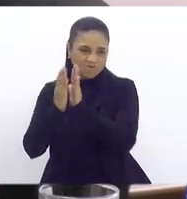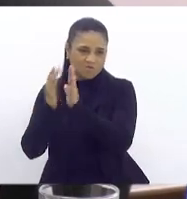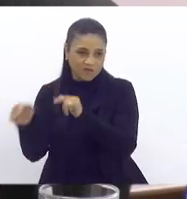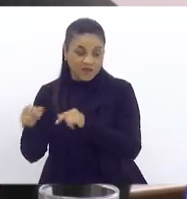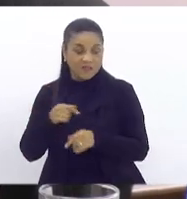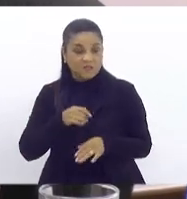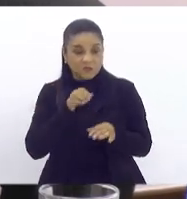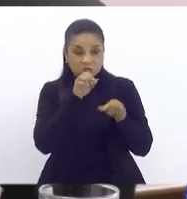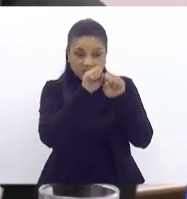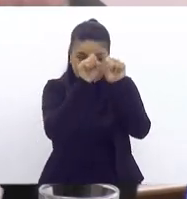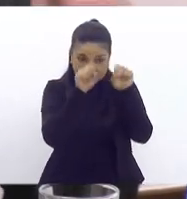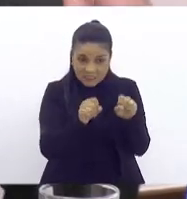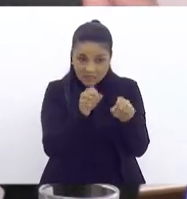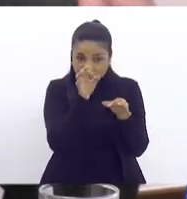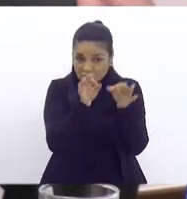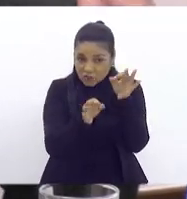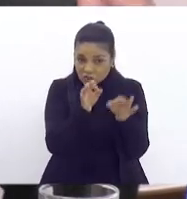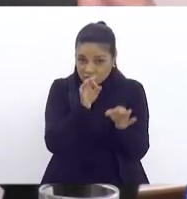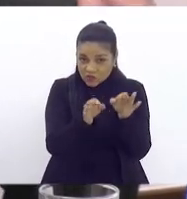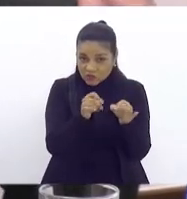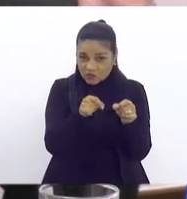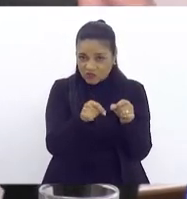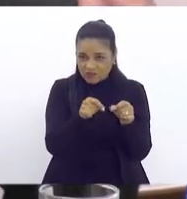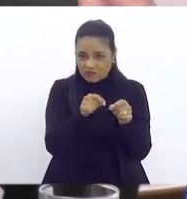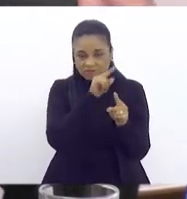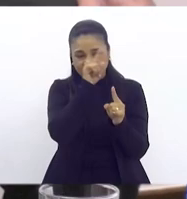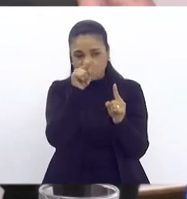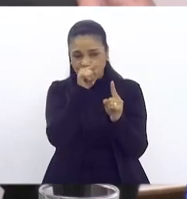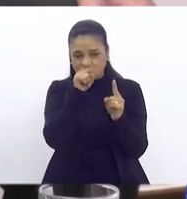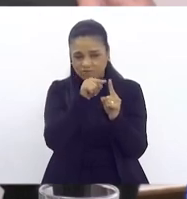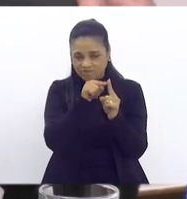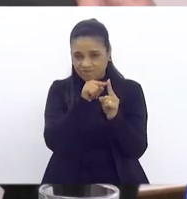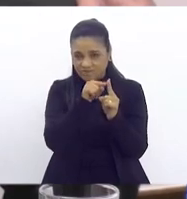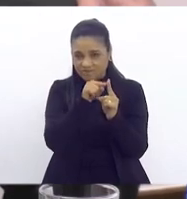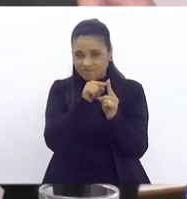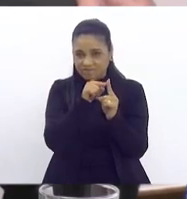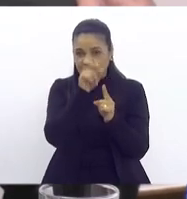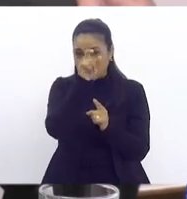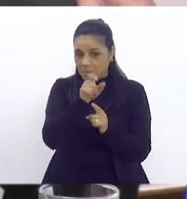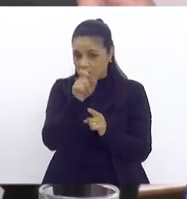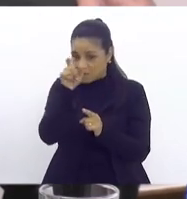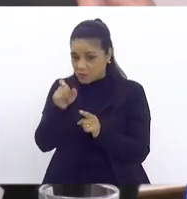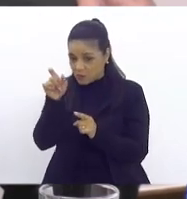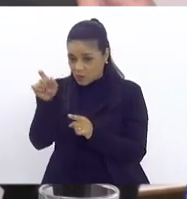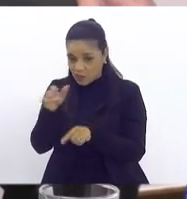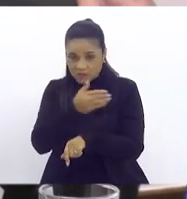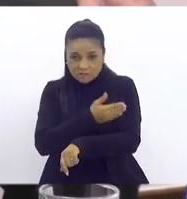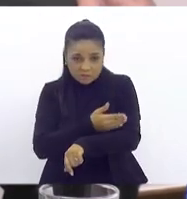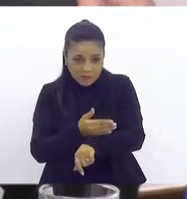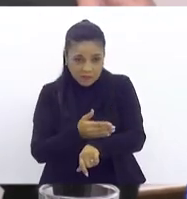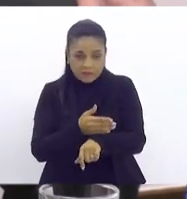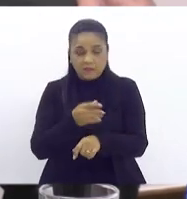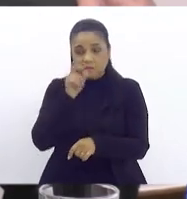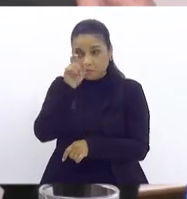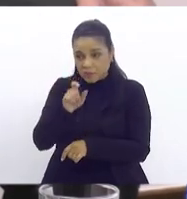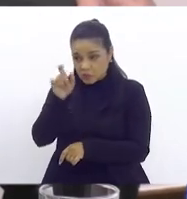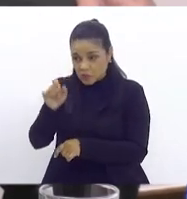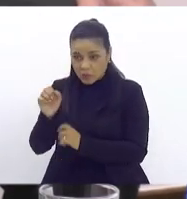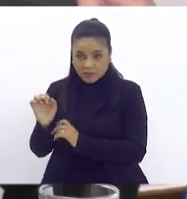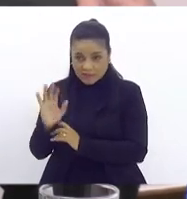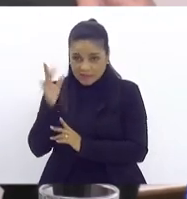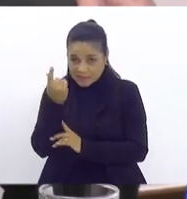tivesse eh como alvo como destinatário pessoas brancas pessoas ricas e